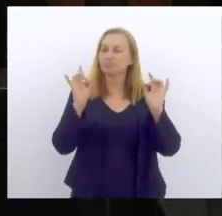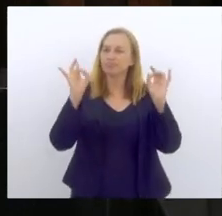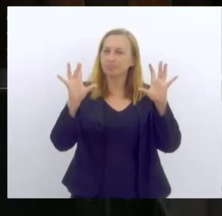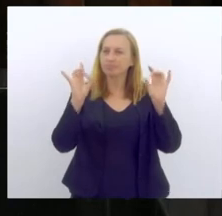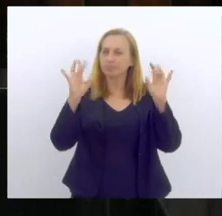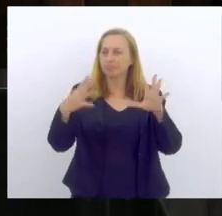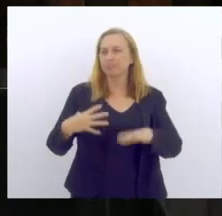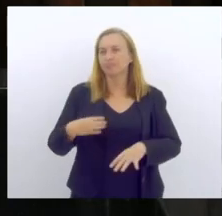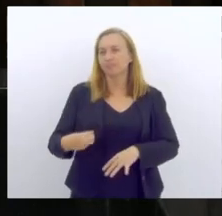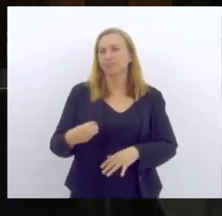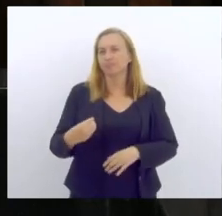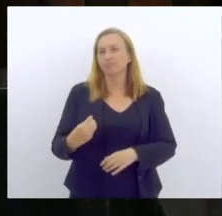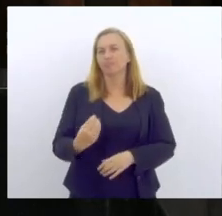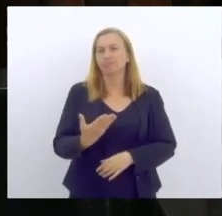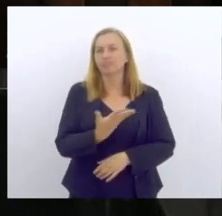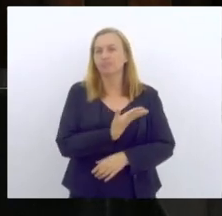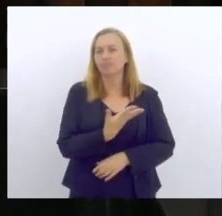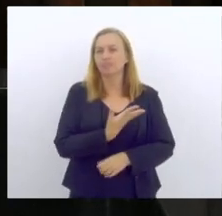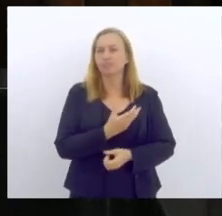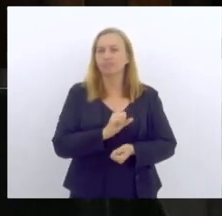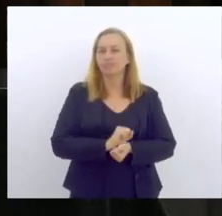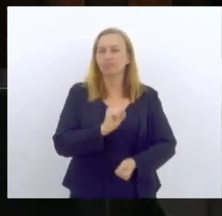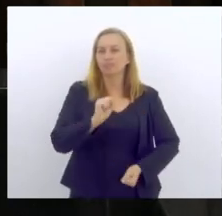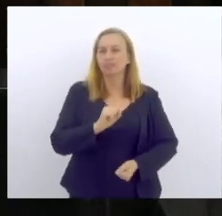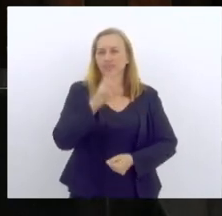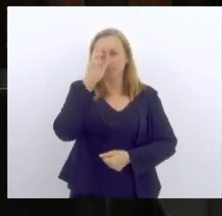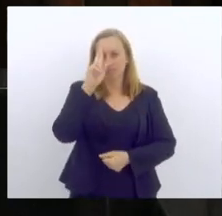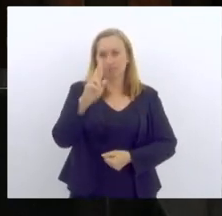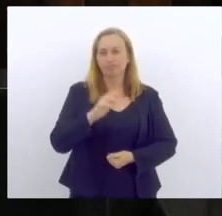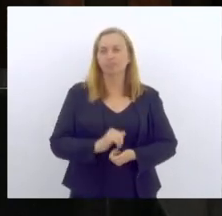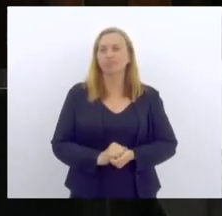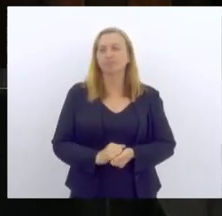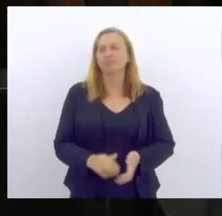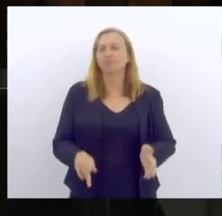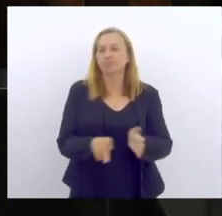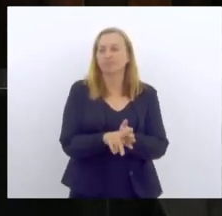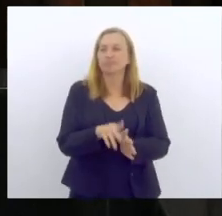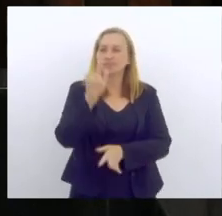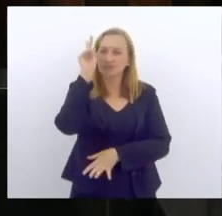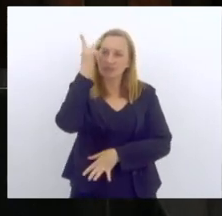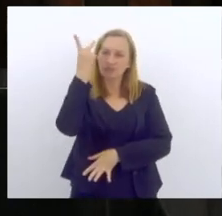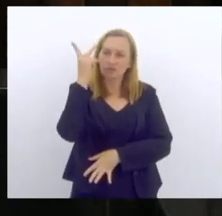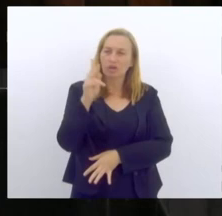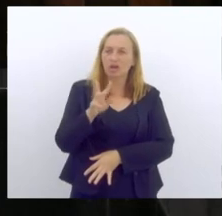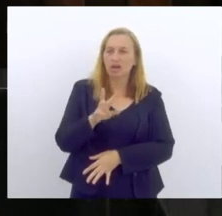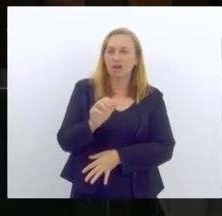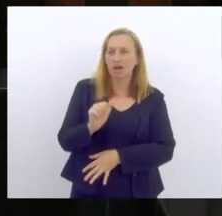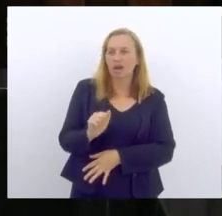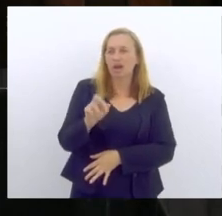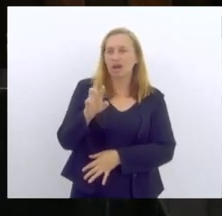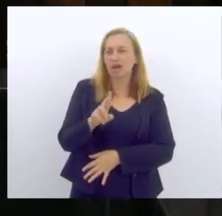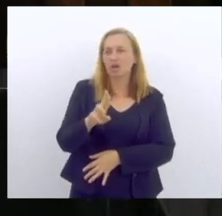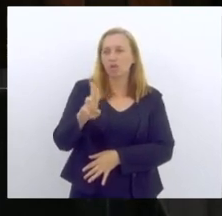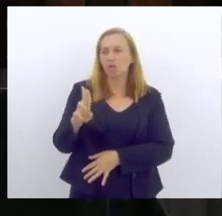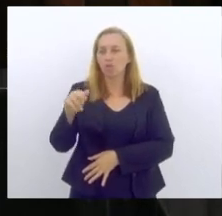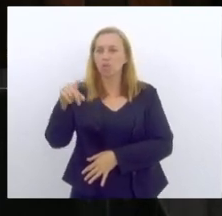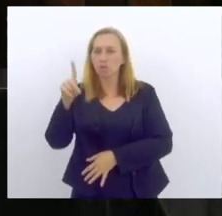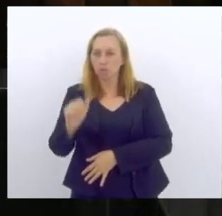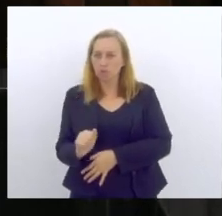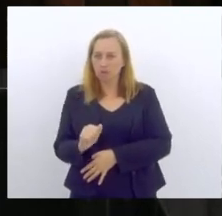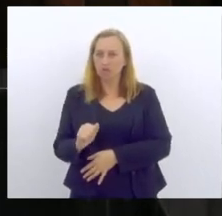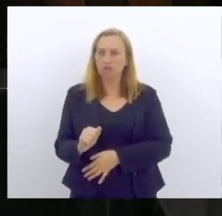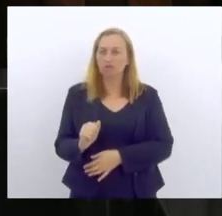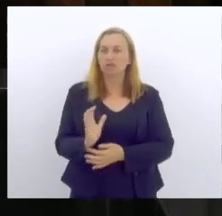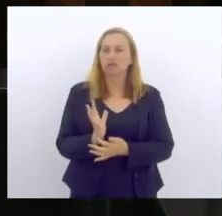um filho de um grande amigo do Senhor porque faz parte da história de Meri na Arruda a sua cultura sua arte quero